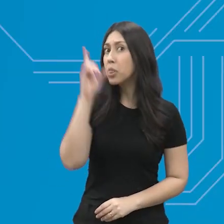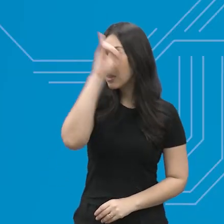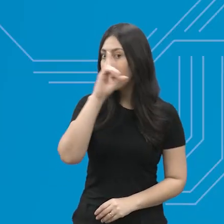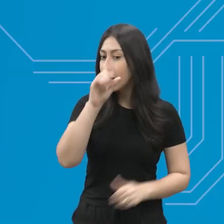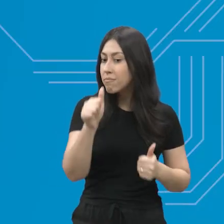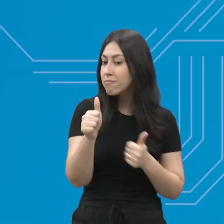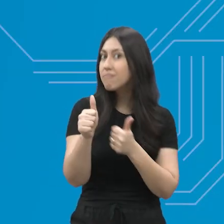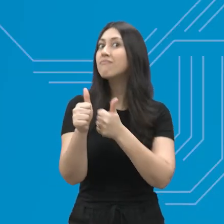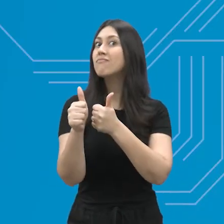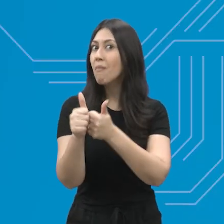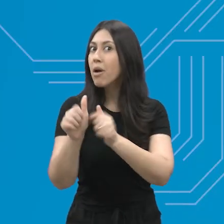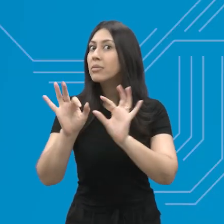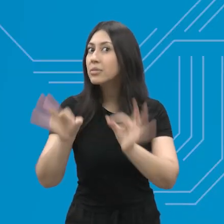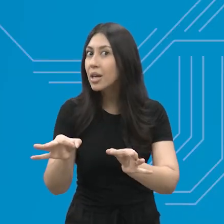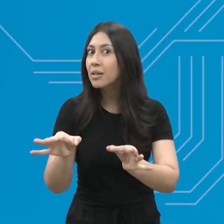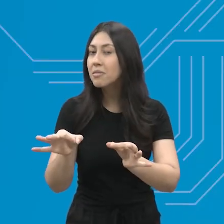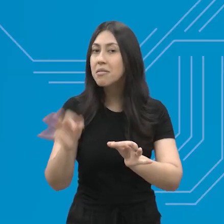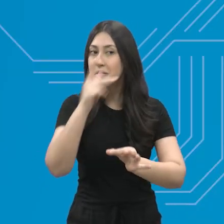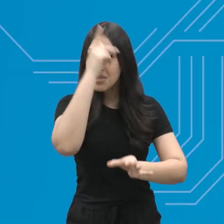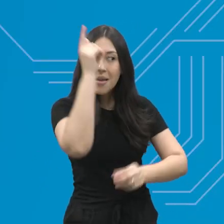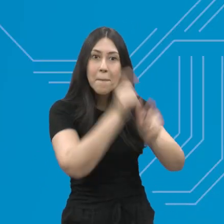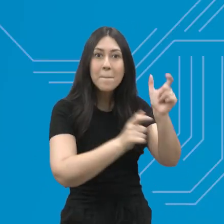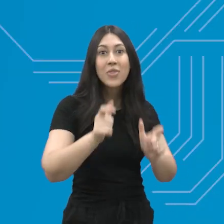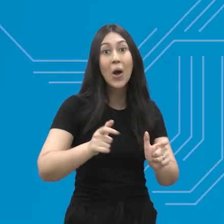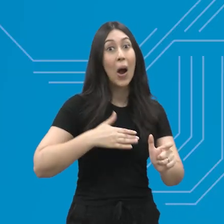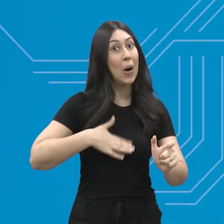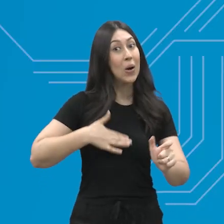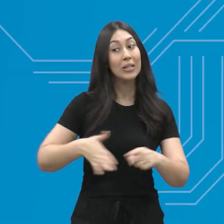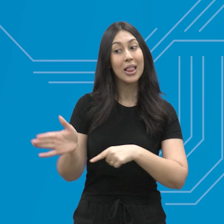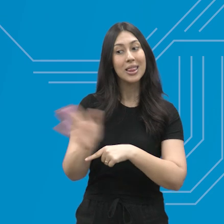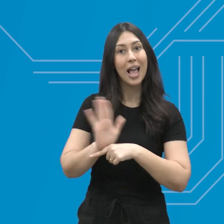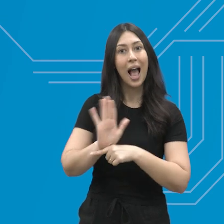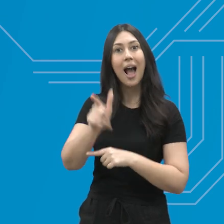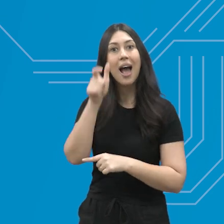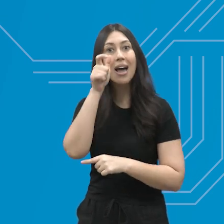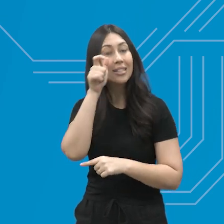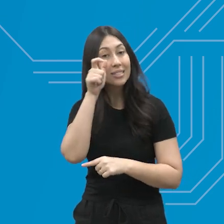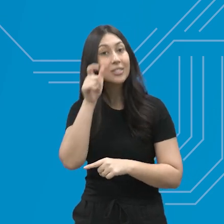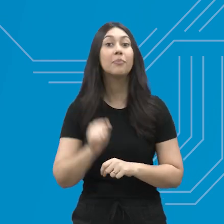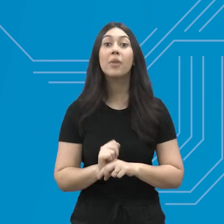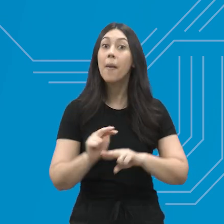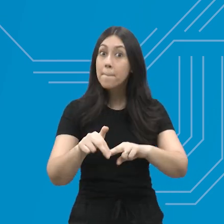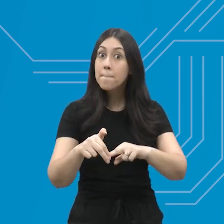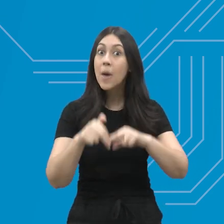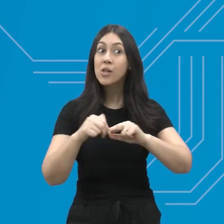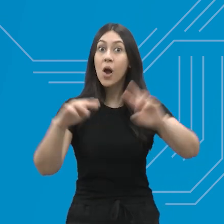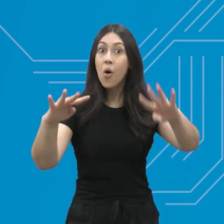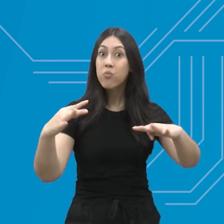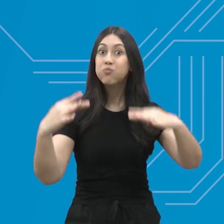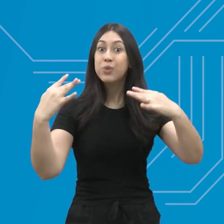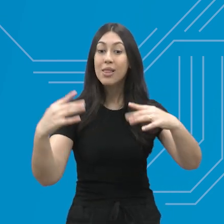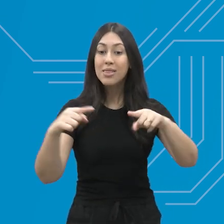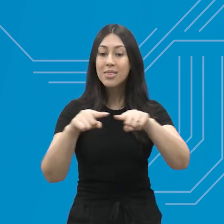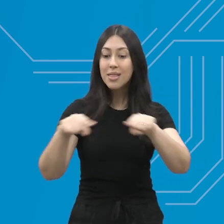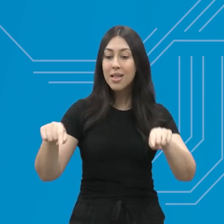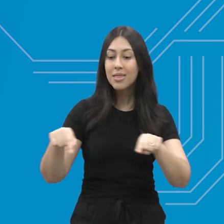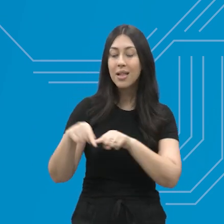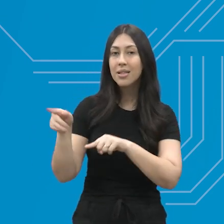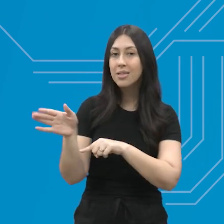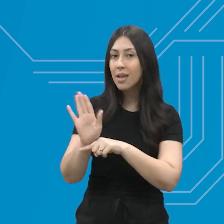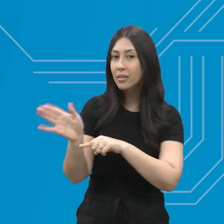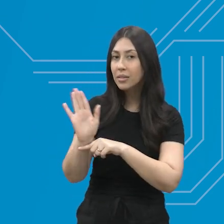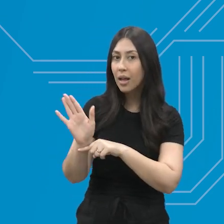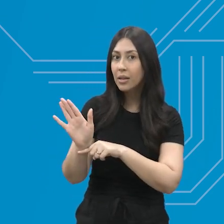Fim de semana tá aí, né? E tem muita gente que não abre mão de um filme. E para chamar atenção e atrair o público,